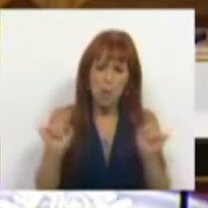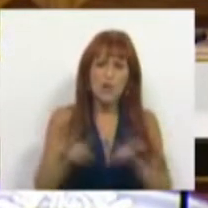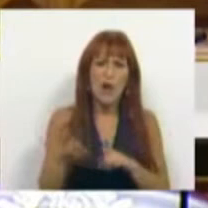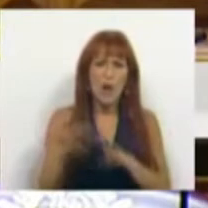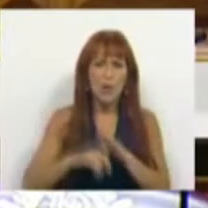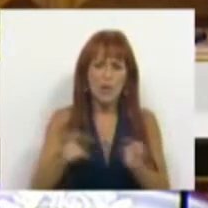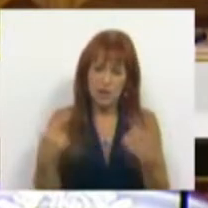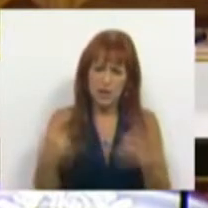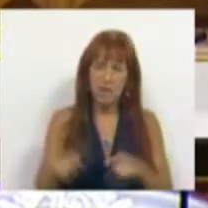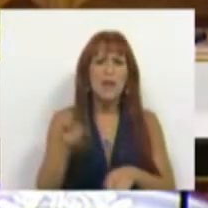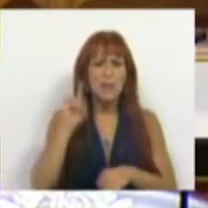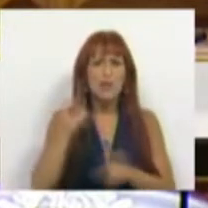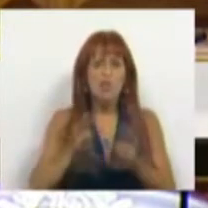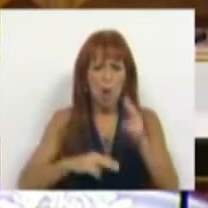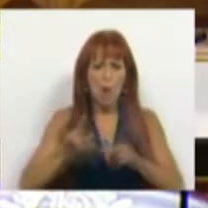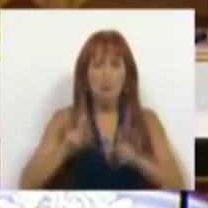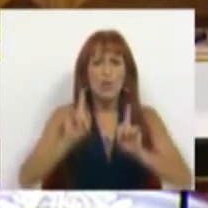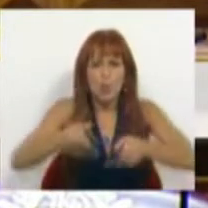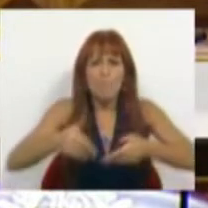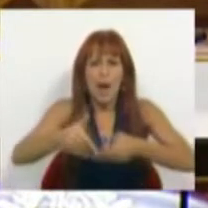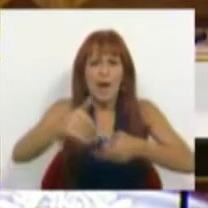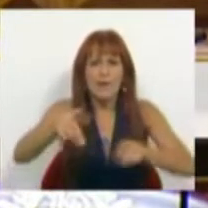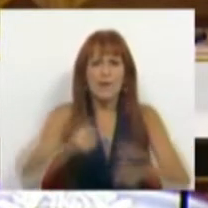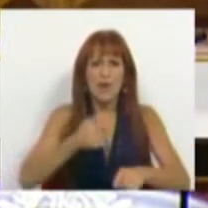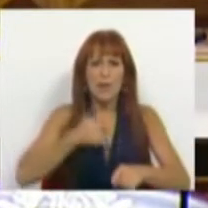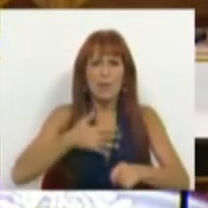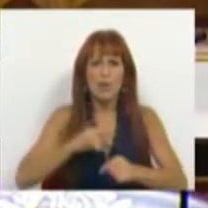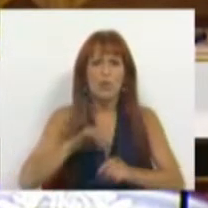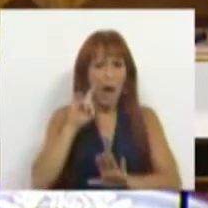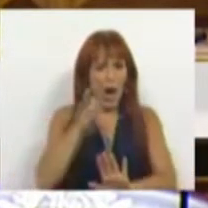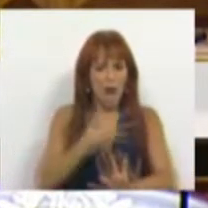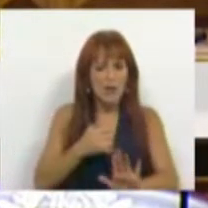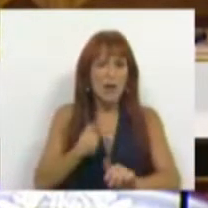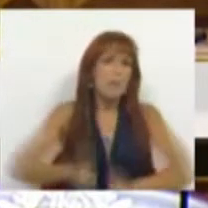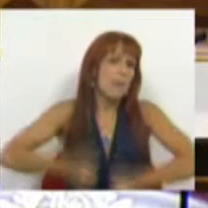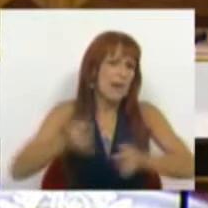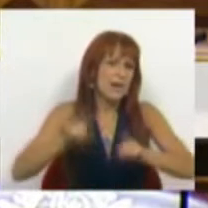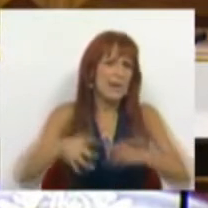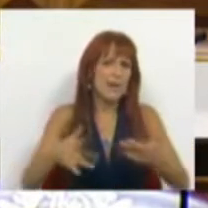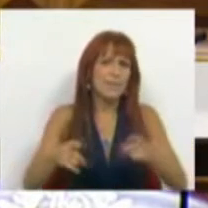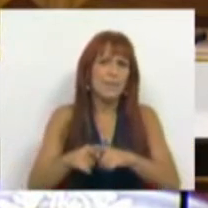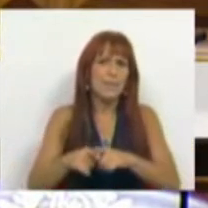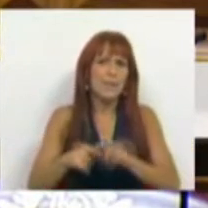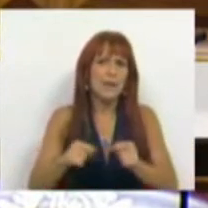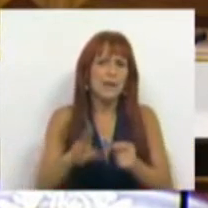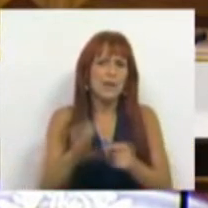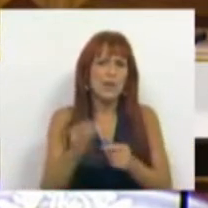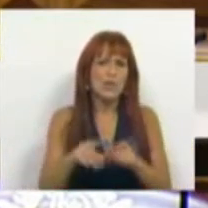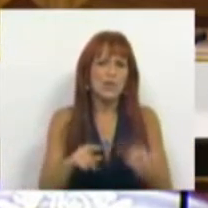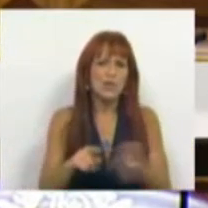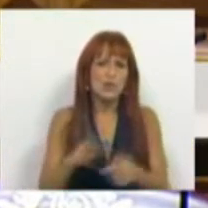condições estão reunidas, é importante que a obra comece e que este património seja salvaguardado, para bem também, obrigado, obviamente, dos professores e alunos do Liceu